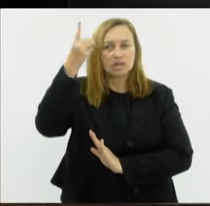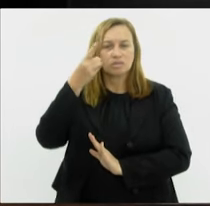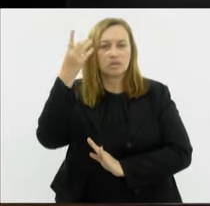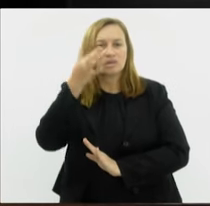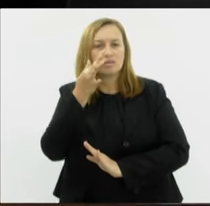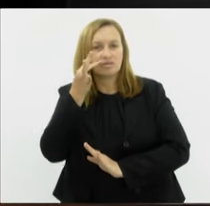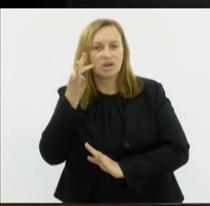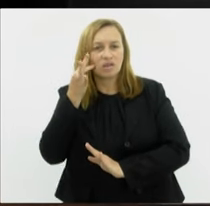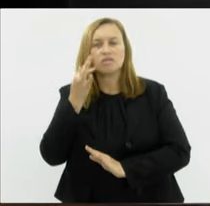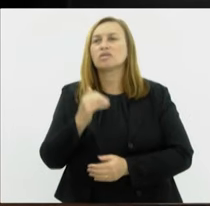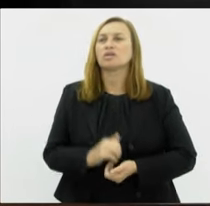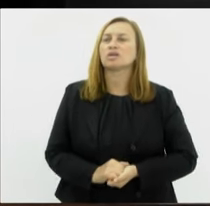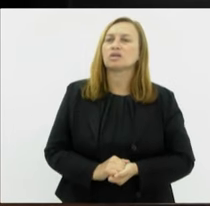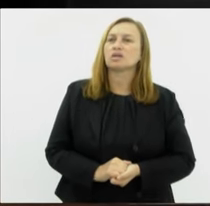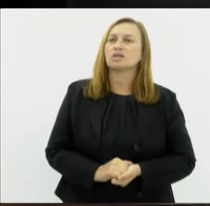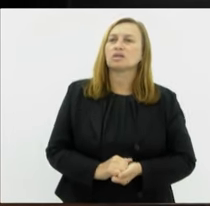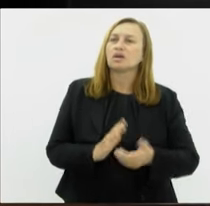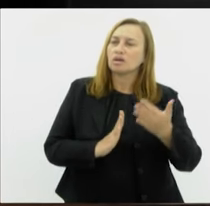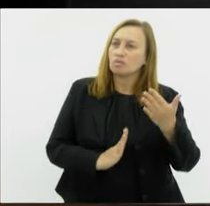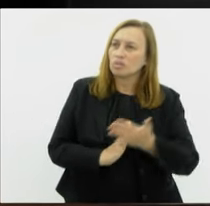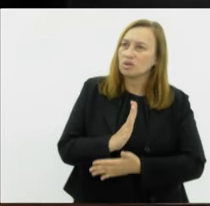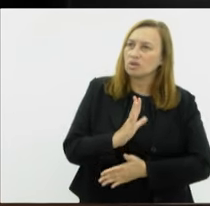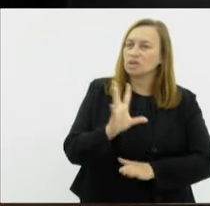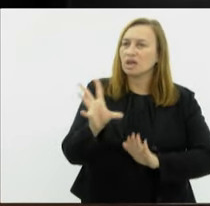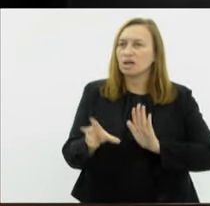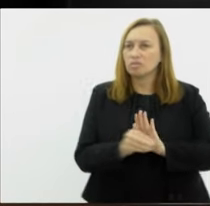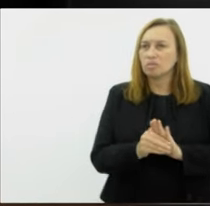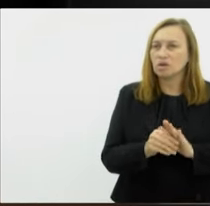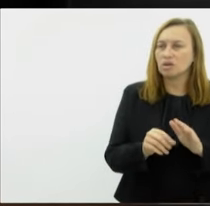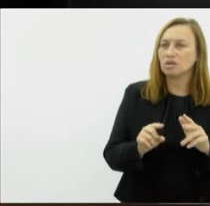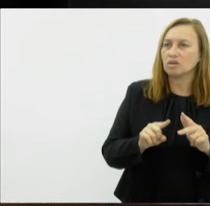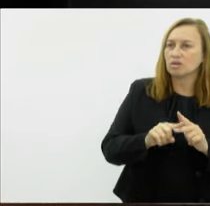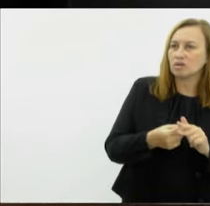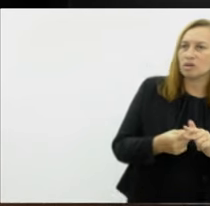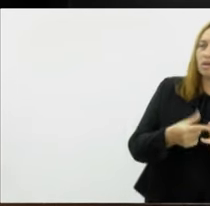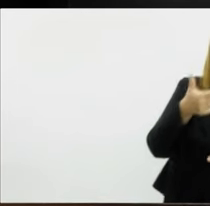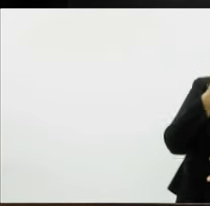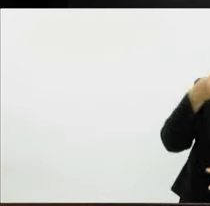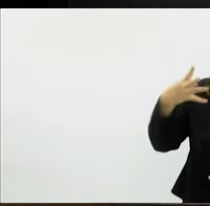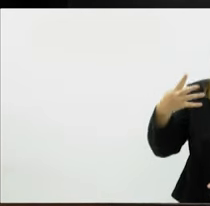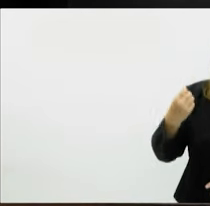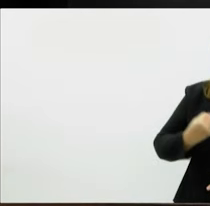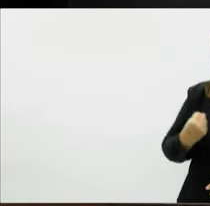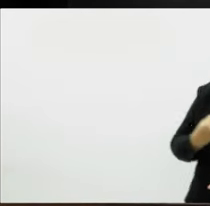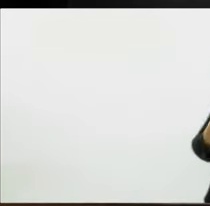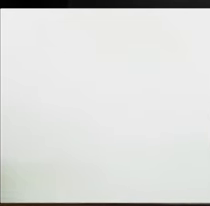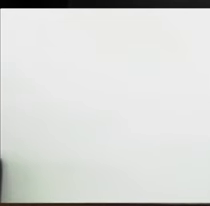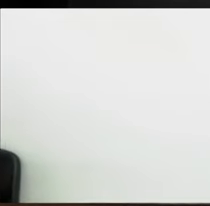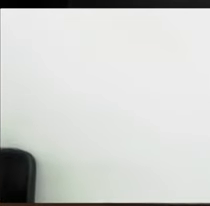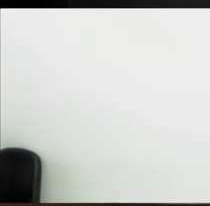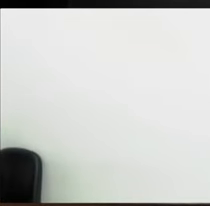Serafini, e pela aprovação da emenda modificativa de número 24. Correto?